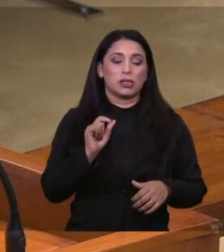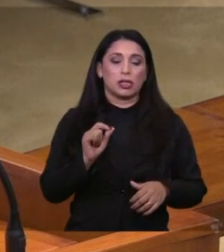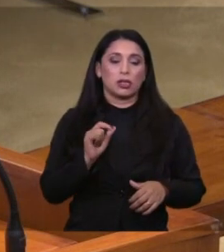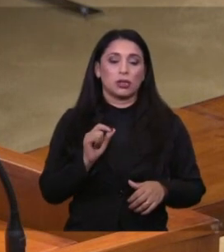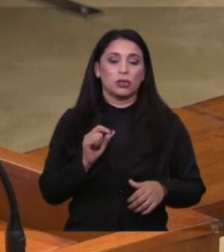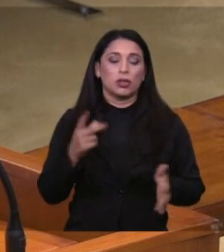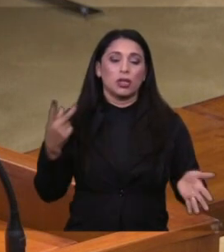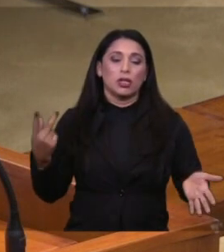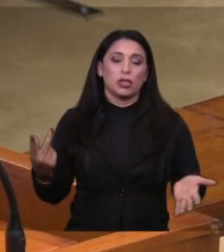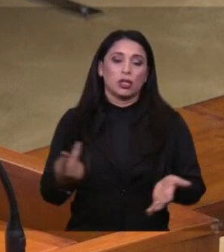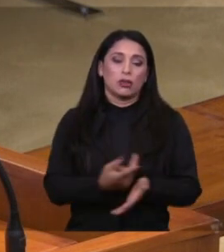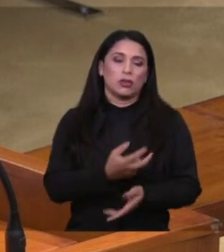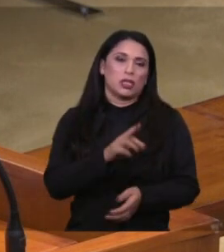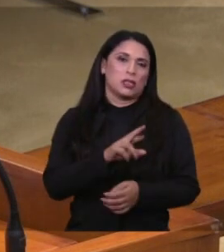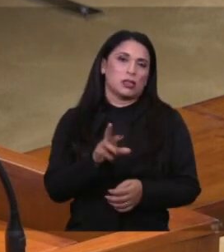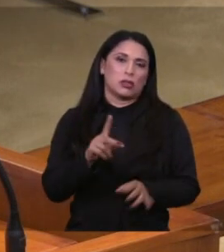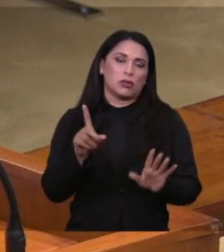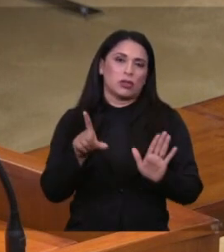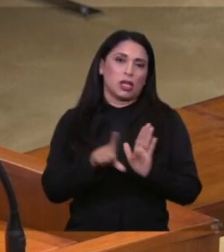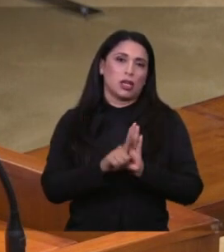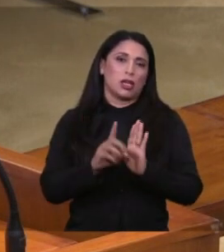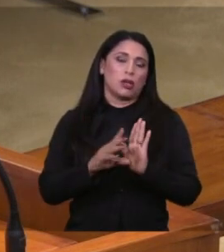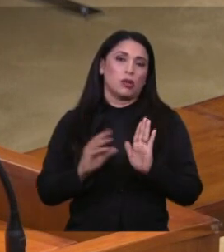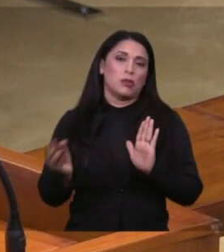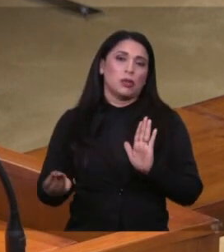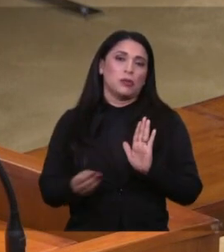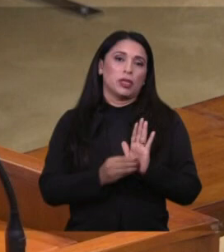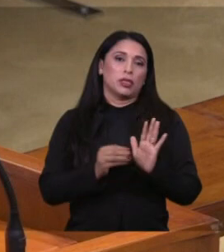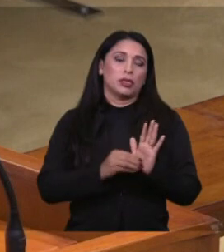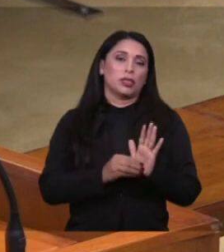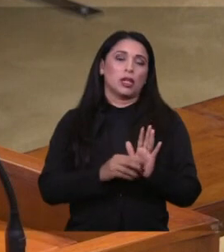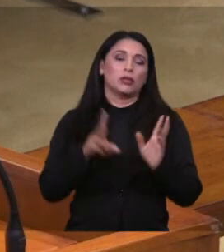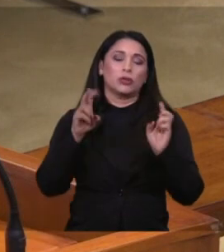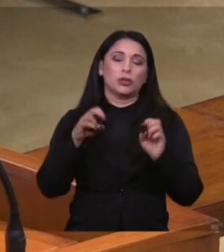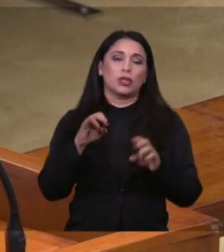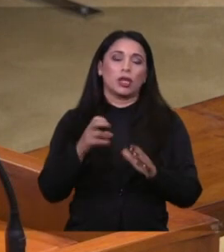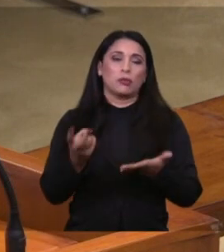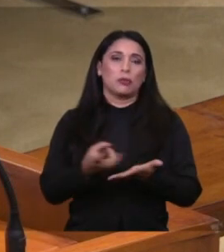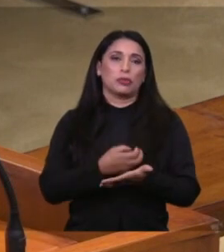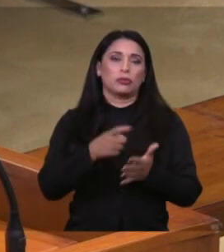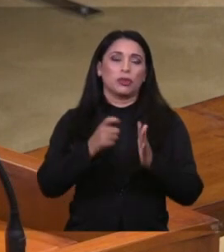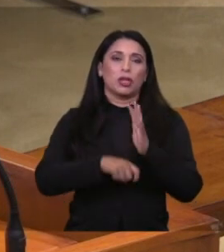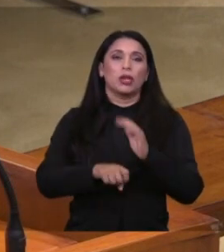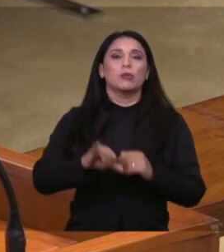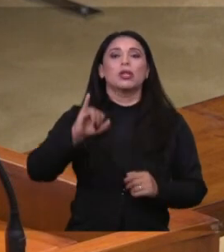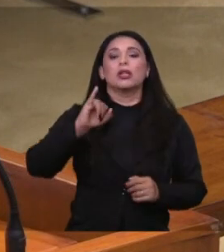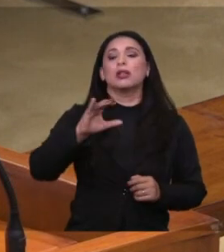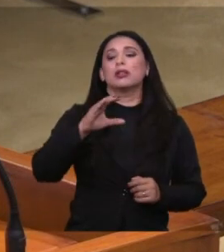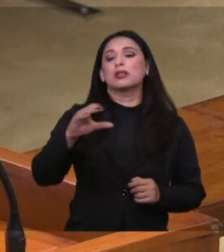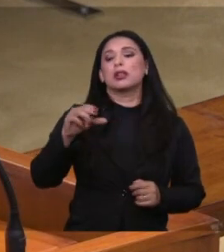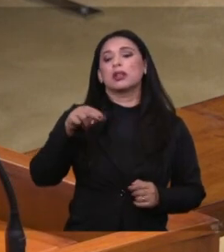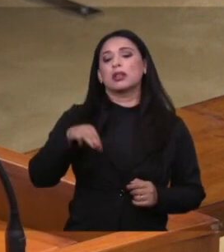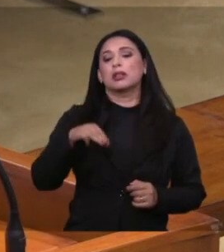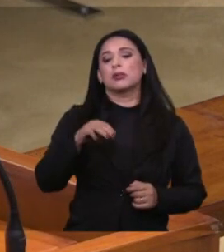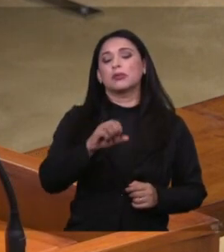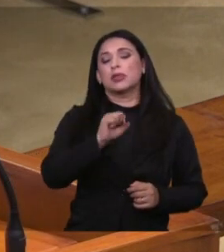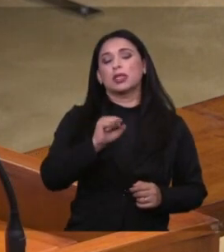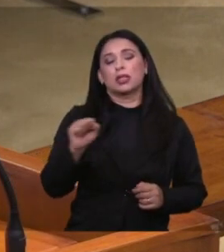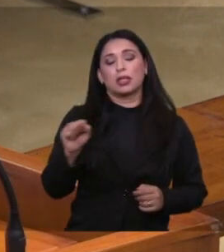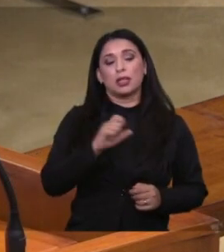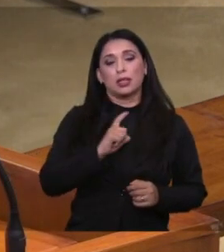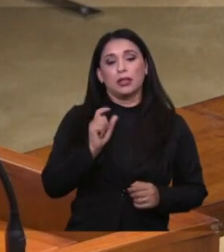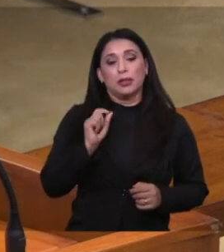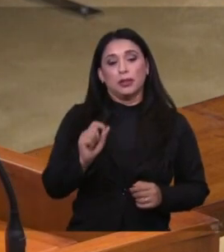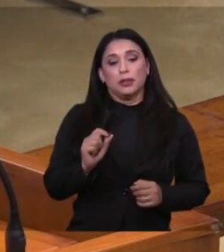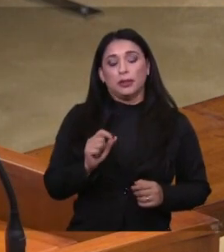nessas hipóteses que não há lei complementar tratando da matéria de ICMS e o Supremo é chamado a